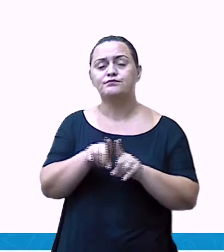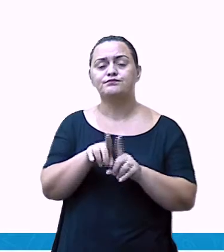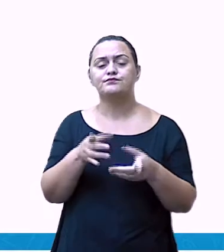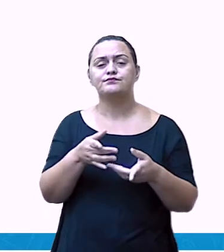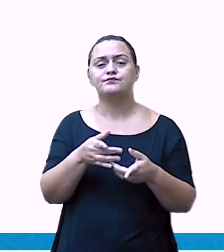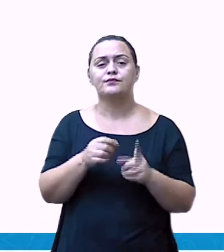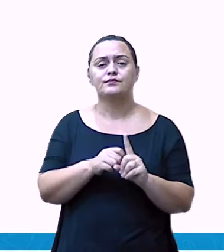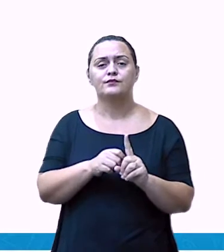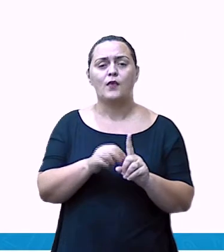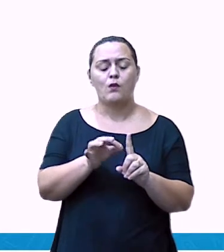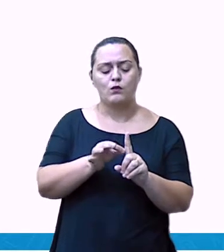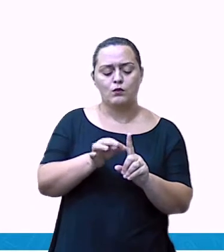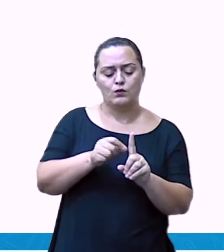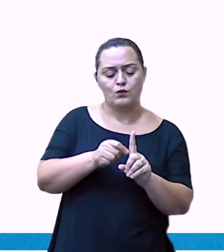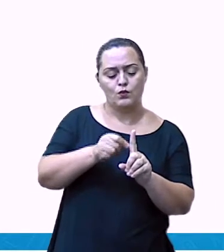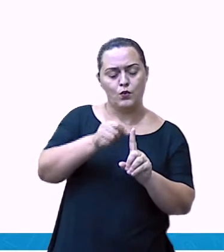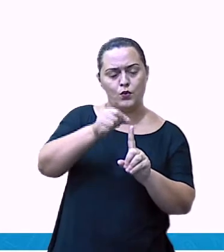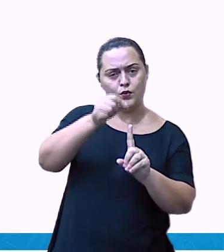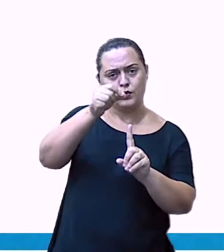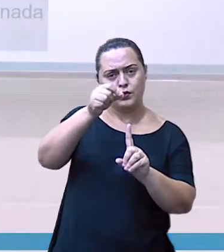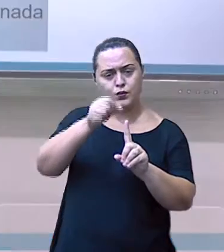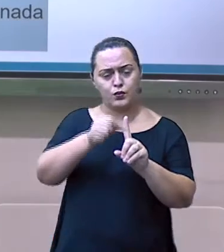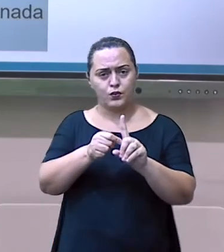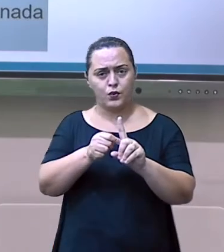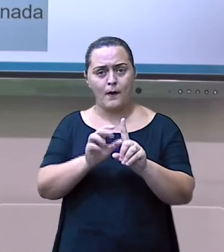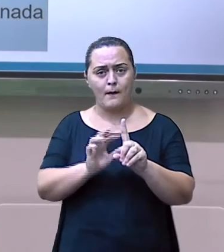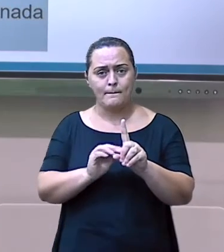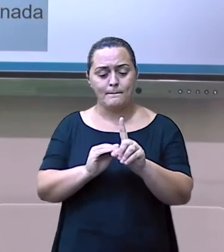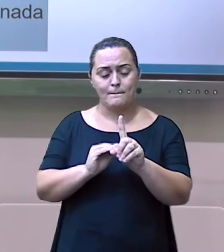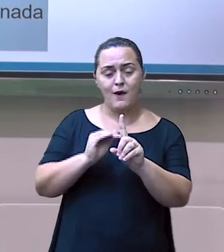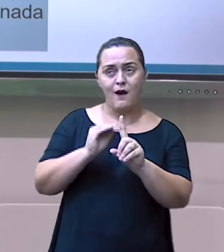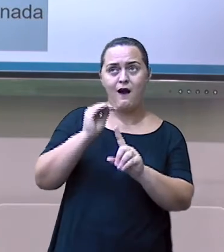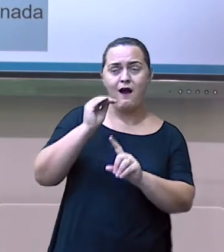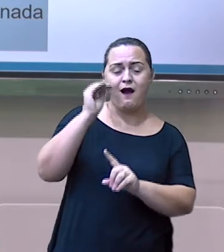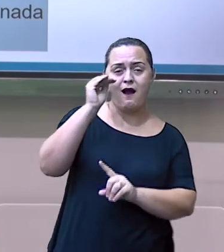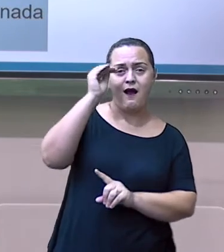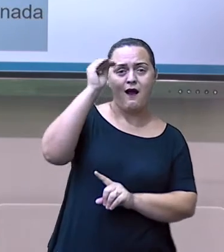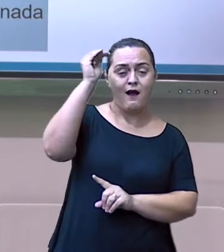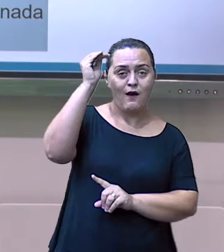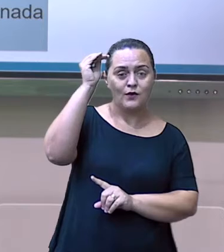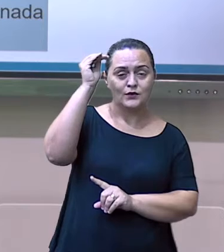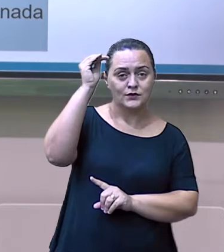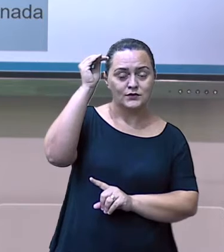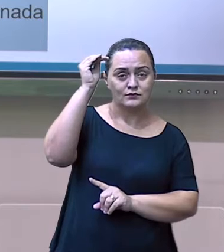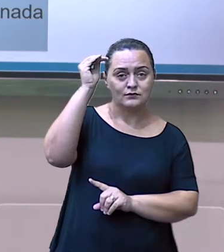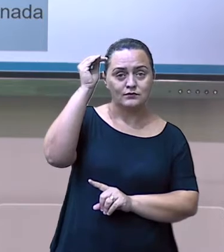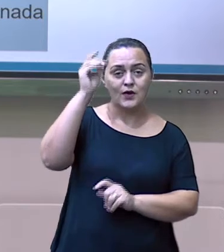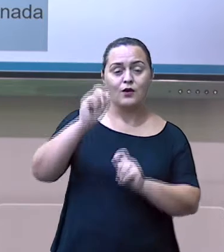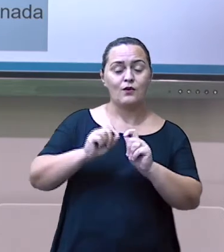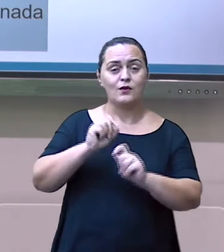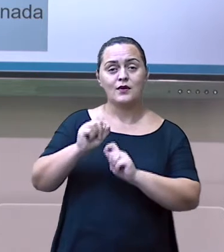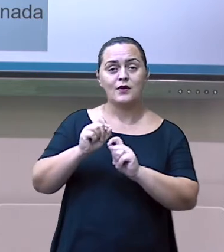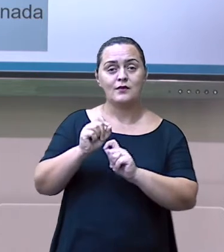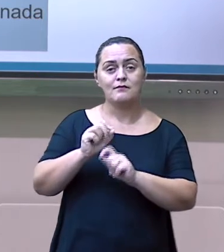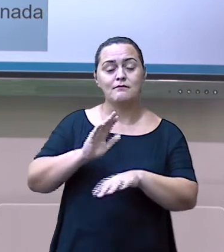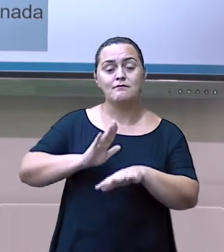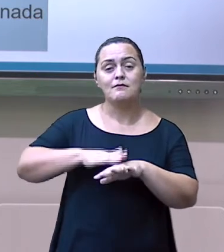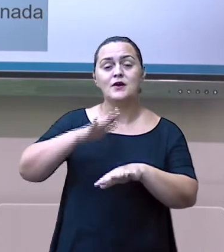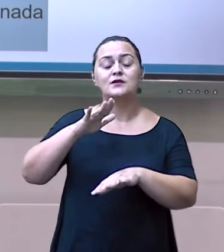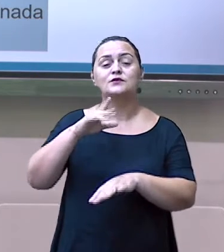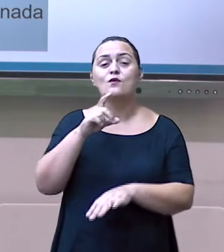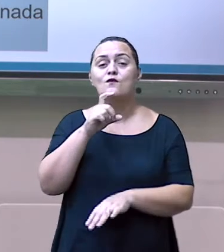mais quente. Quanto mais alta, mais longe do Equador. Temperaturas